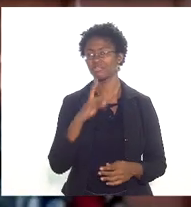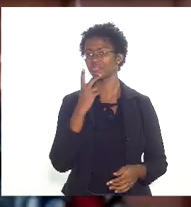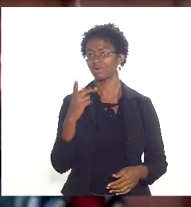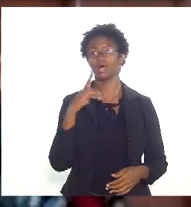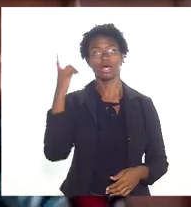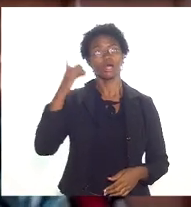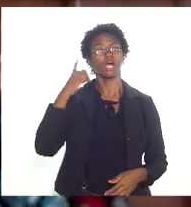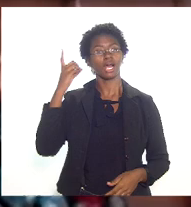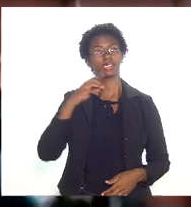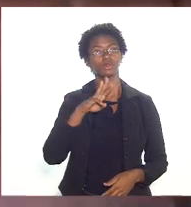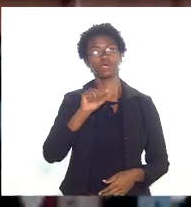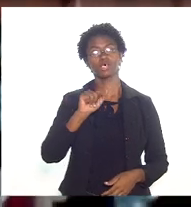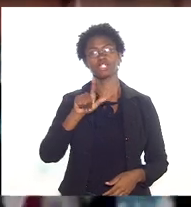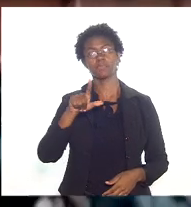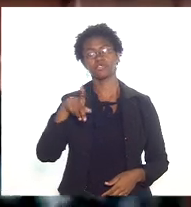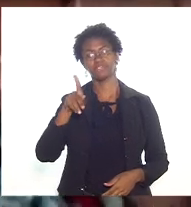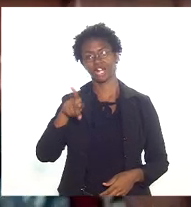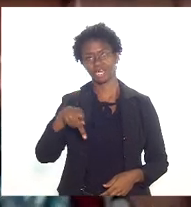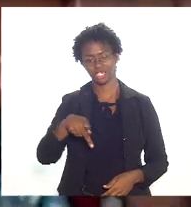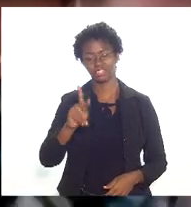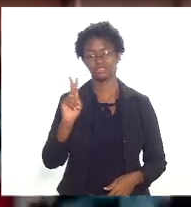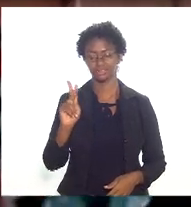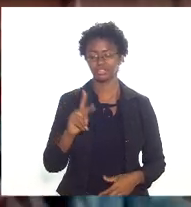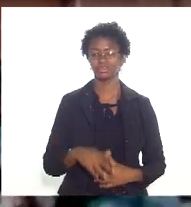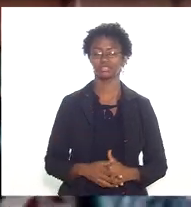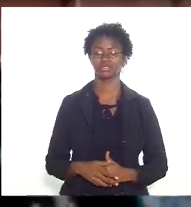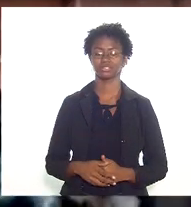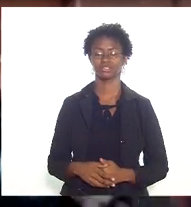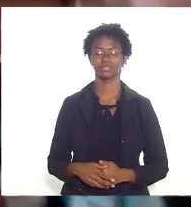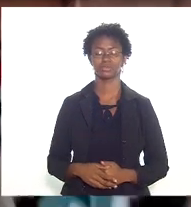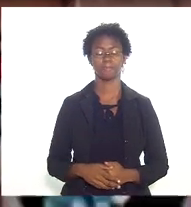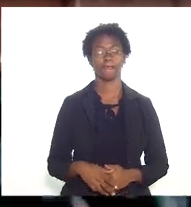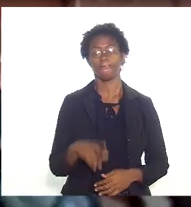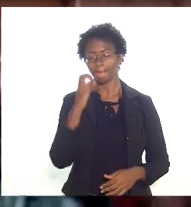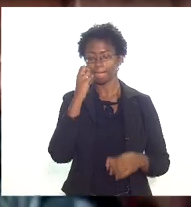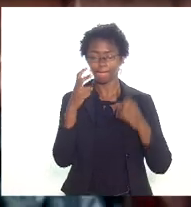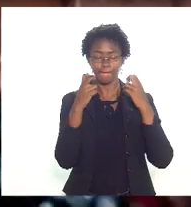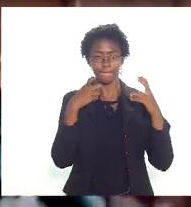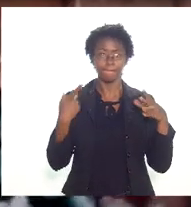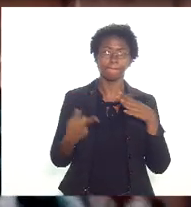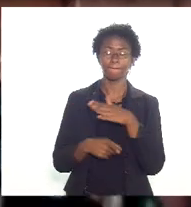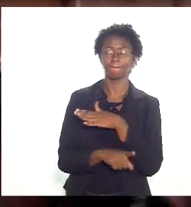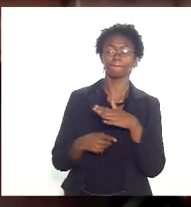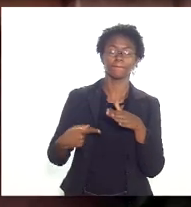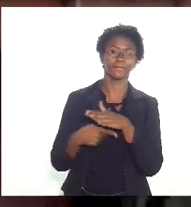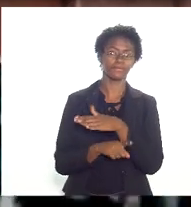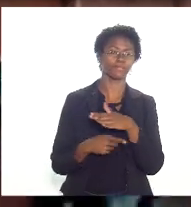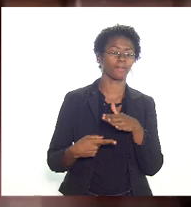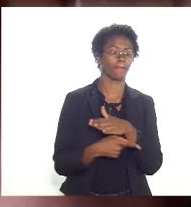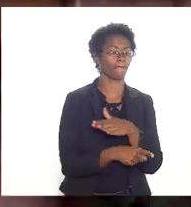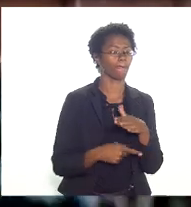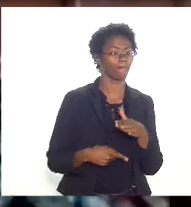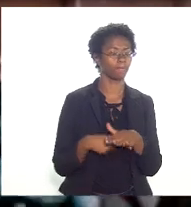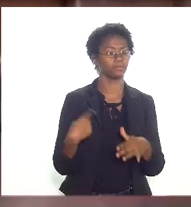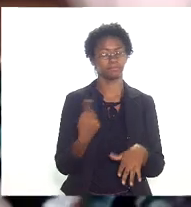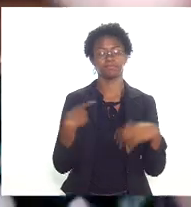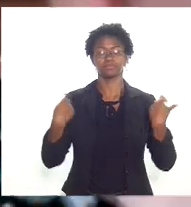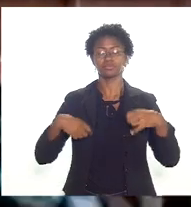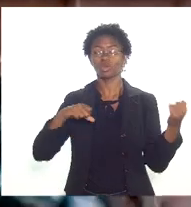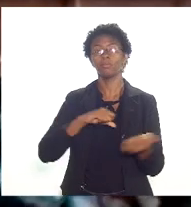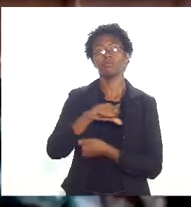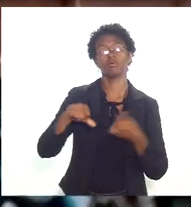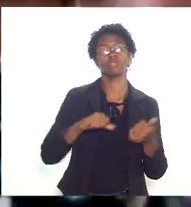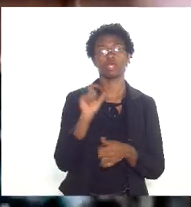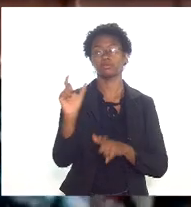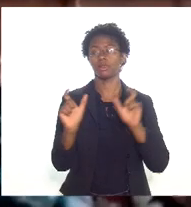valdeck quem pode medidas de controle mas que vem se aprofundando em e a gente precisa mudar as